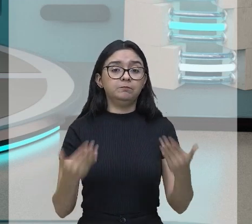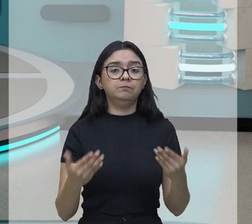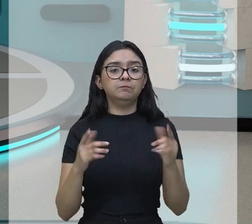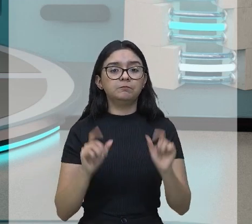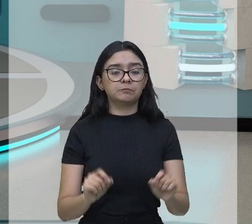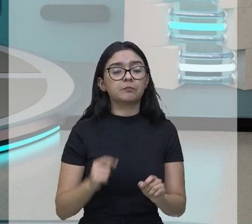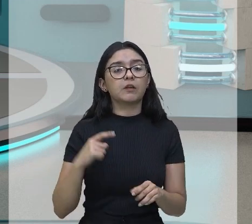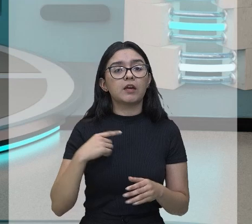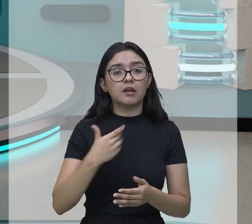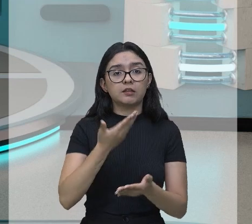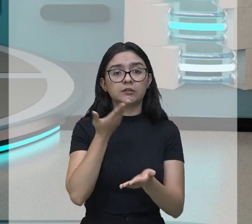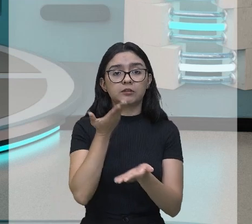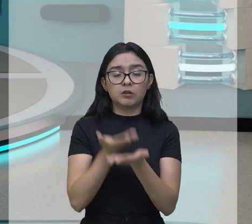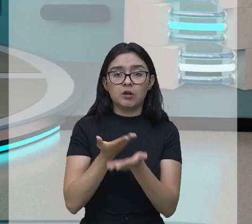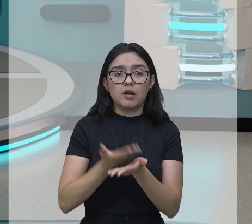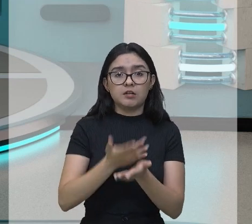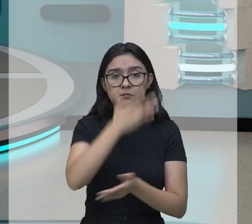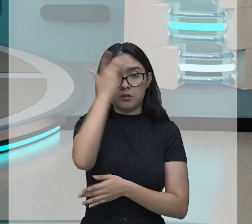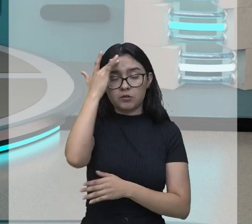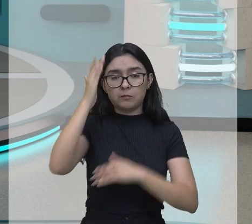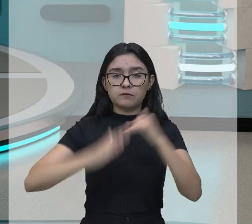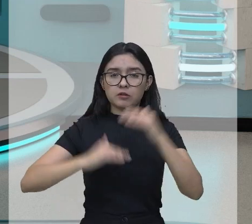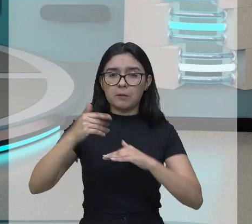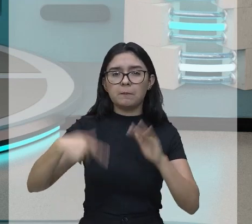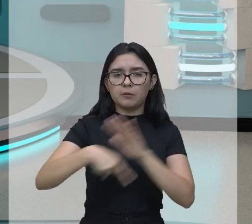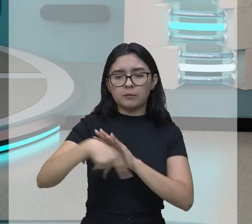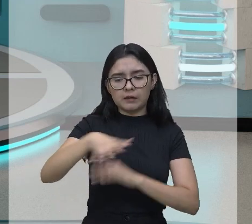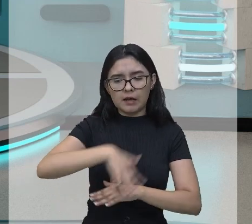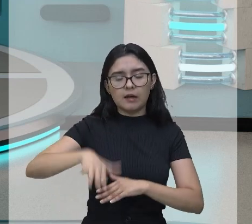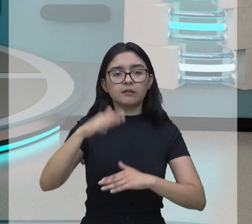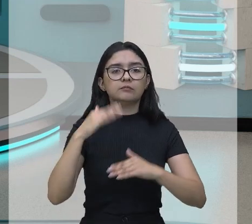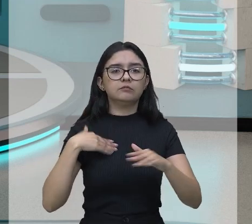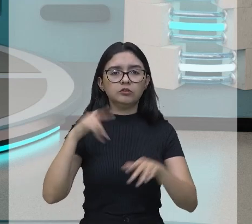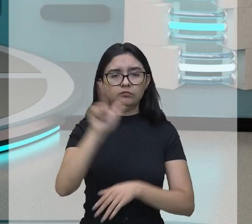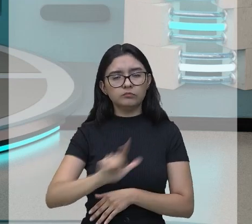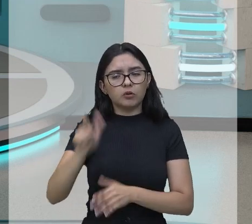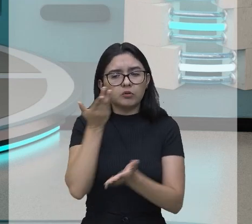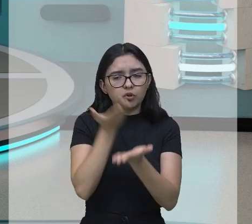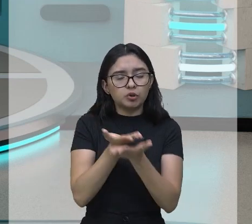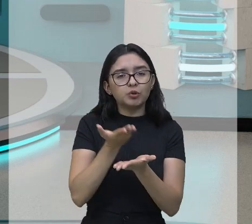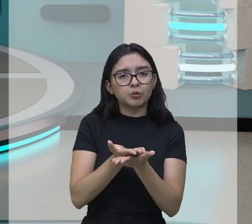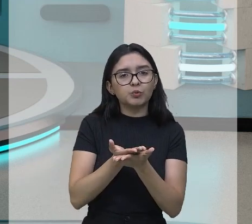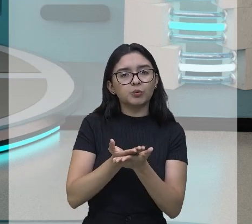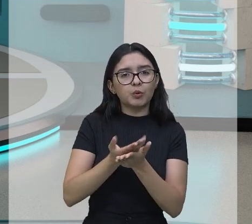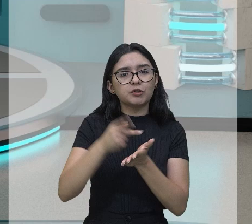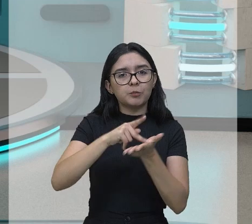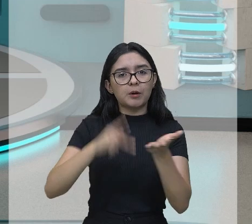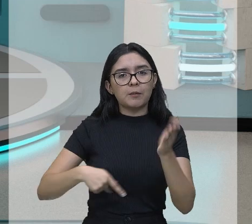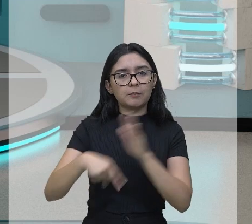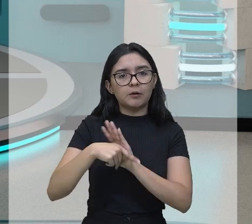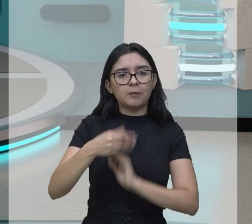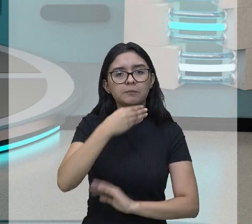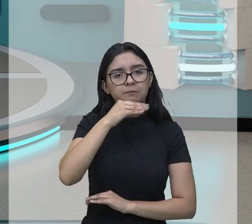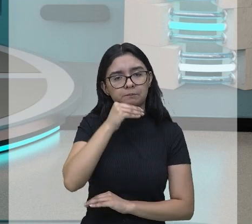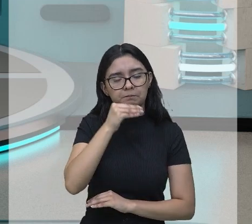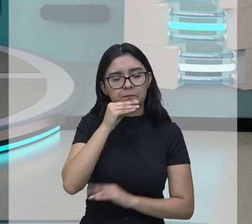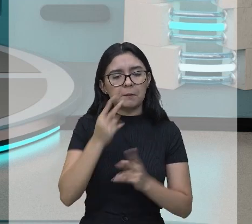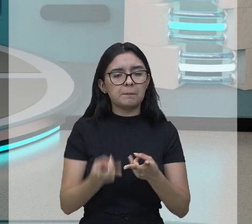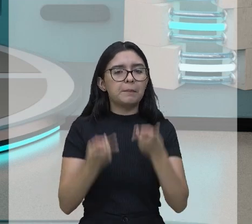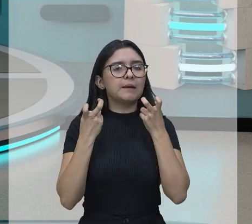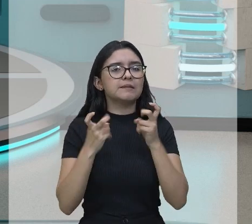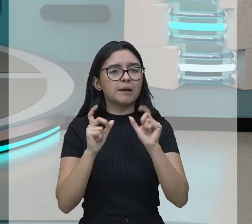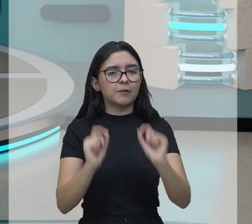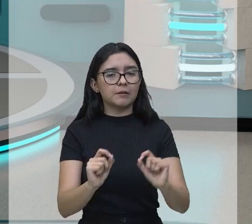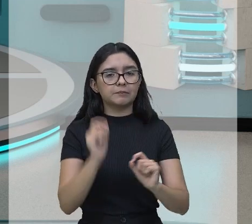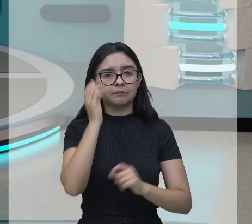os estudiosos de literatura, quando se debruçam sobre a obra de Carlos Drummond de Andrade, costumam